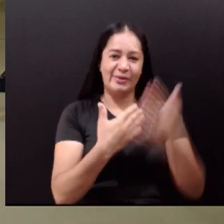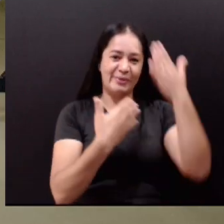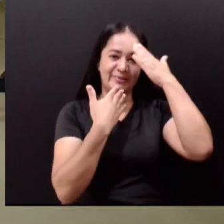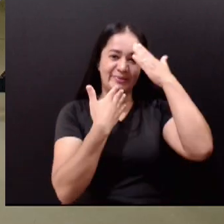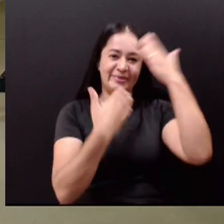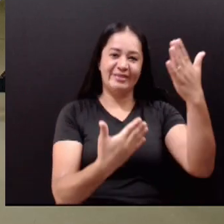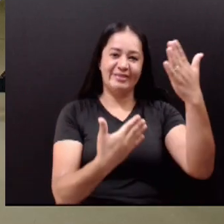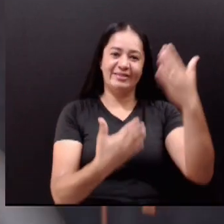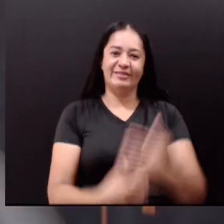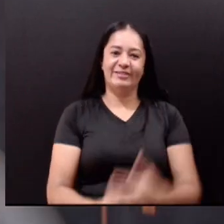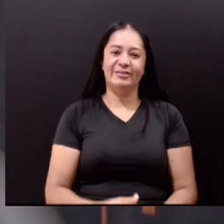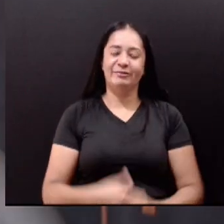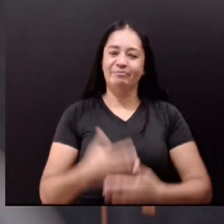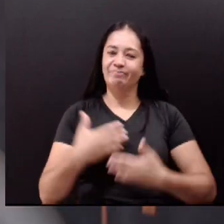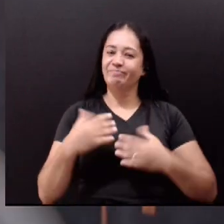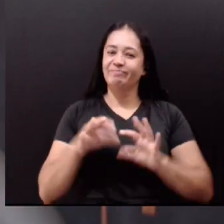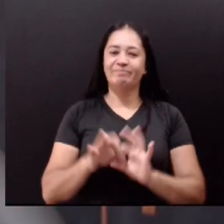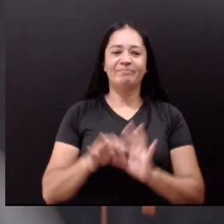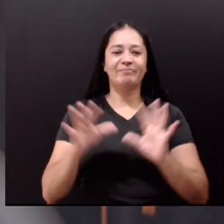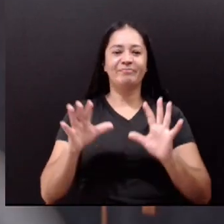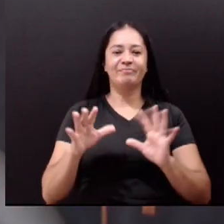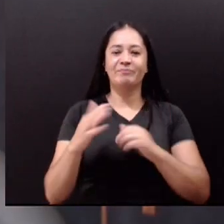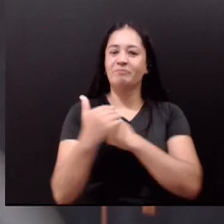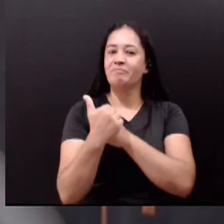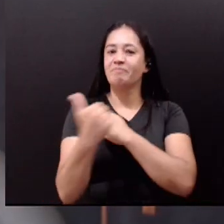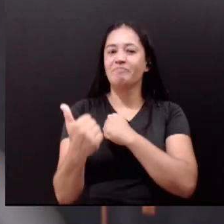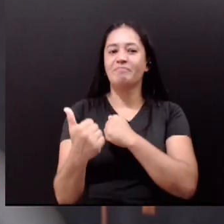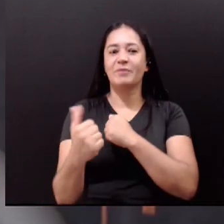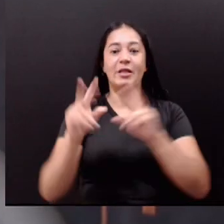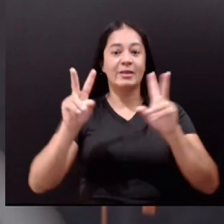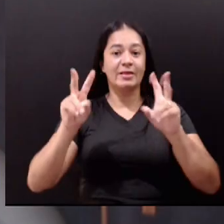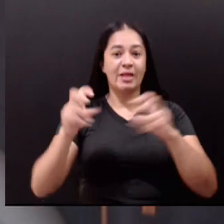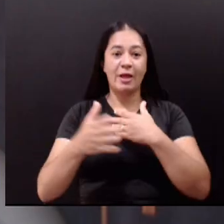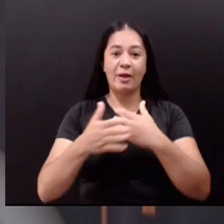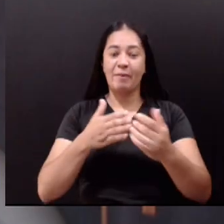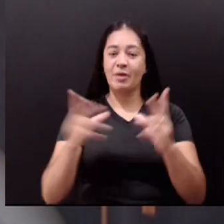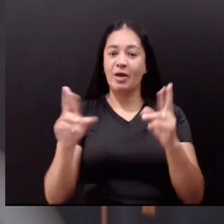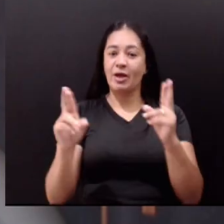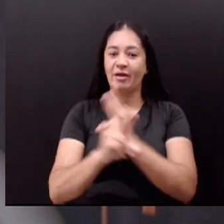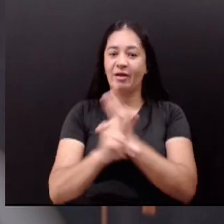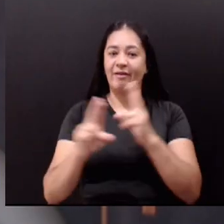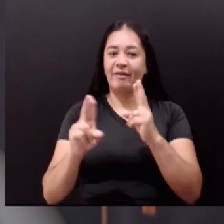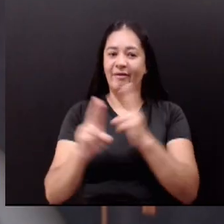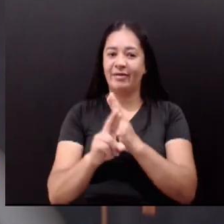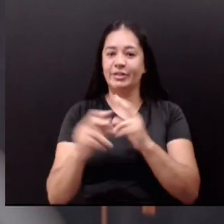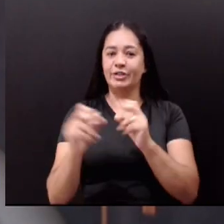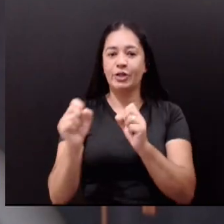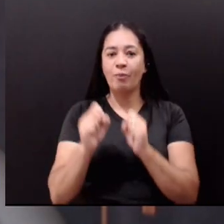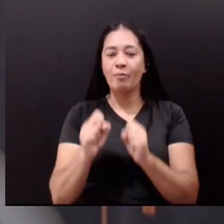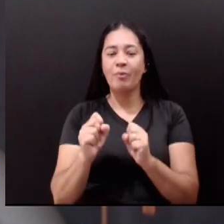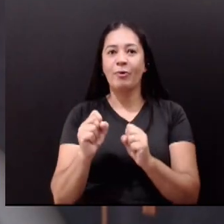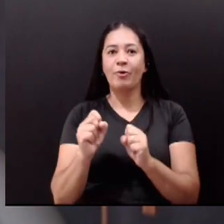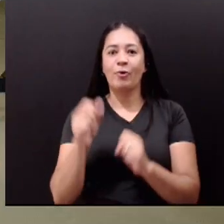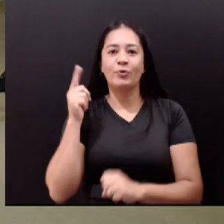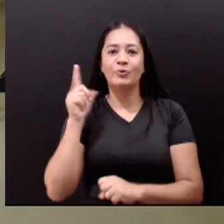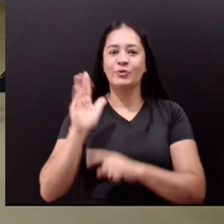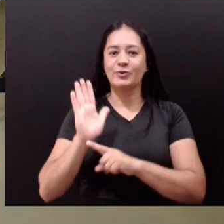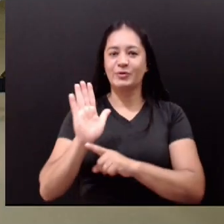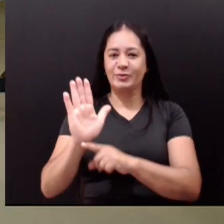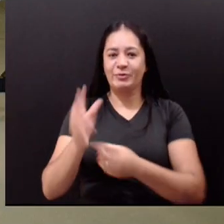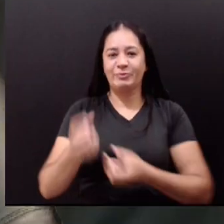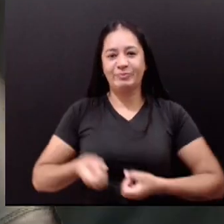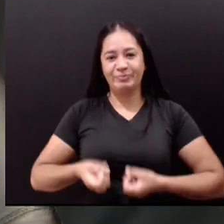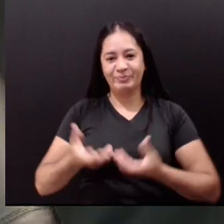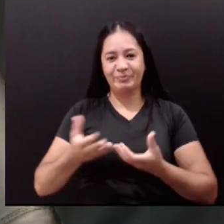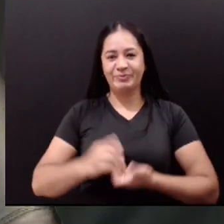à disposição para qualquer questão, qualquer tema relacionado e que eu possa, estar contribuindo. Hum. Muito